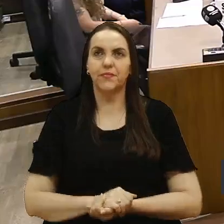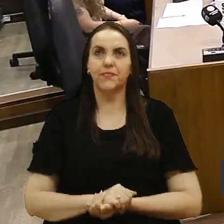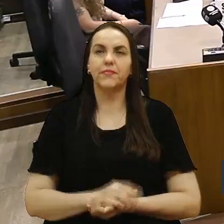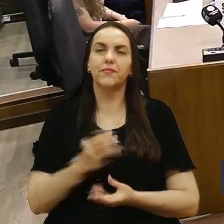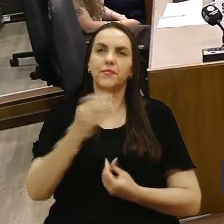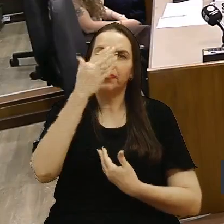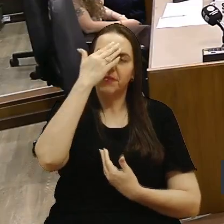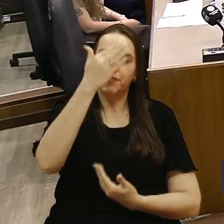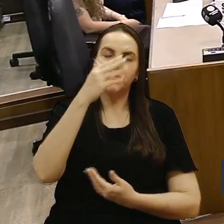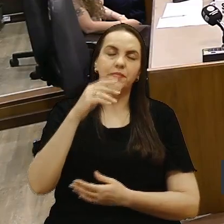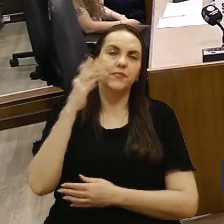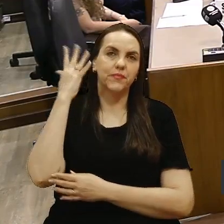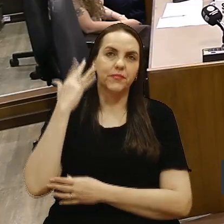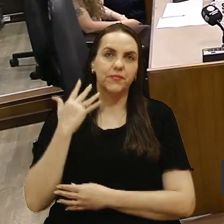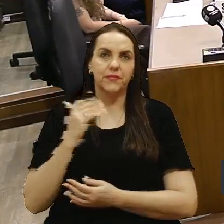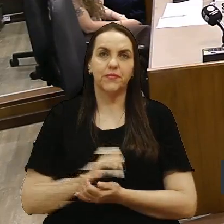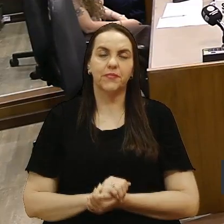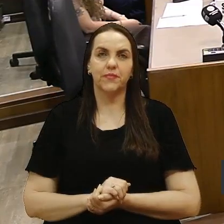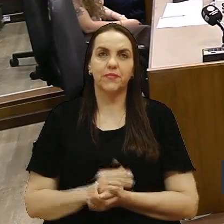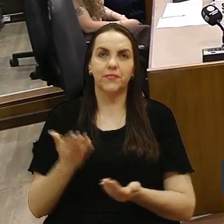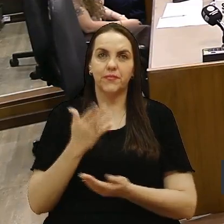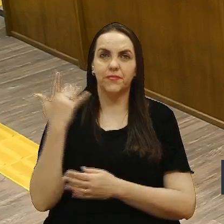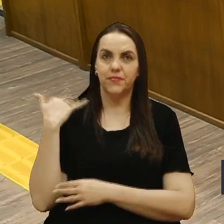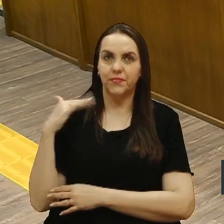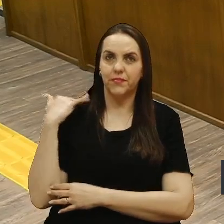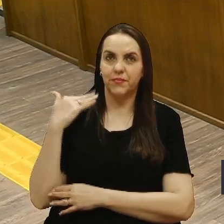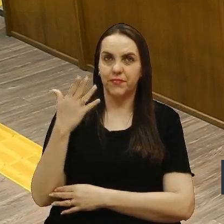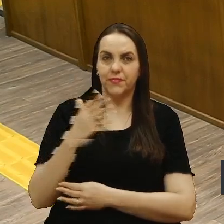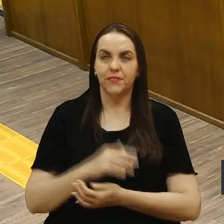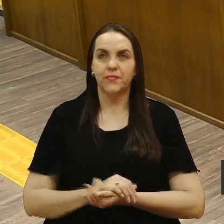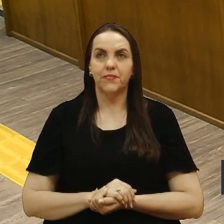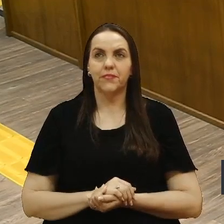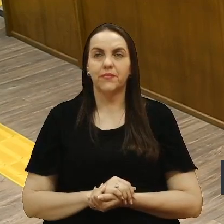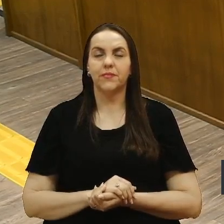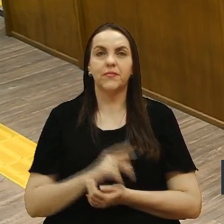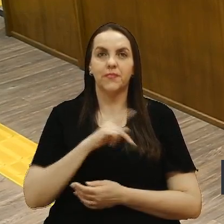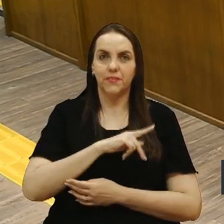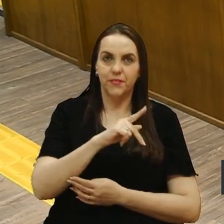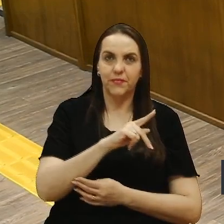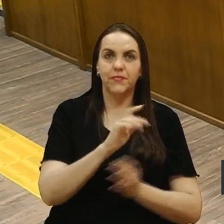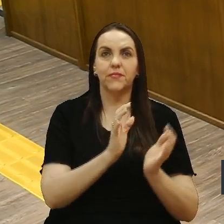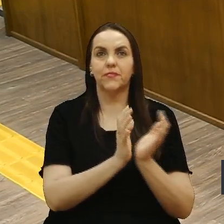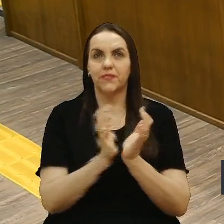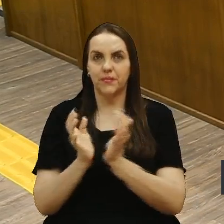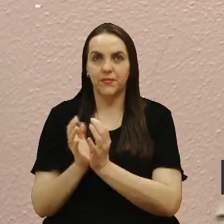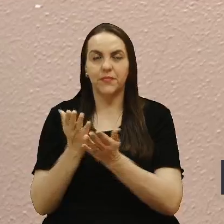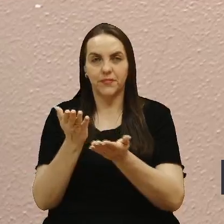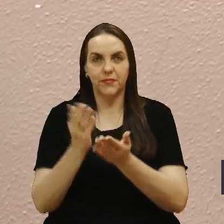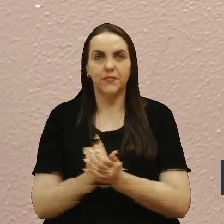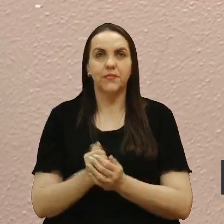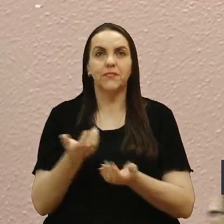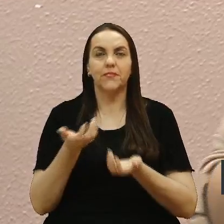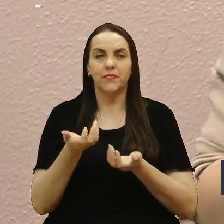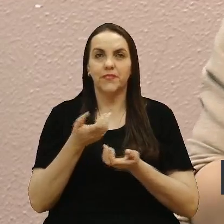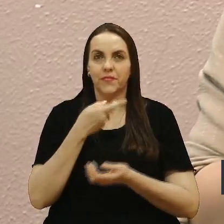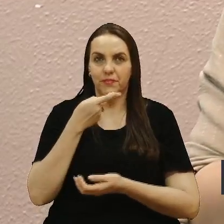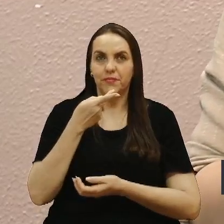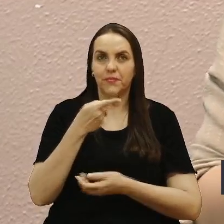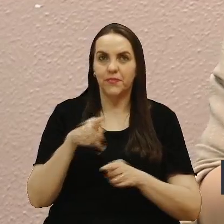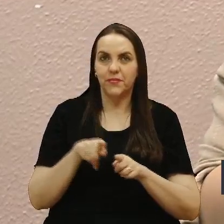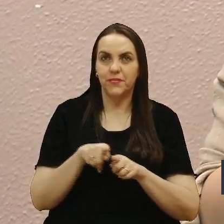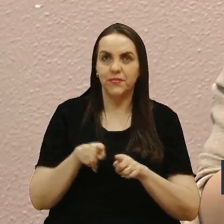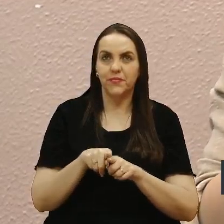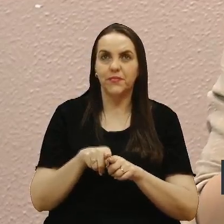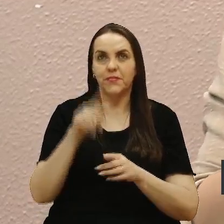Vereadora Daiane Mello, com a palavra a vereadora Andressa Marques. Senhor presidente, nobres colegas, eu apenas gostaria de reforçar, peço a palavra, senhor presidente,